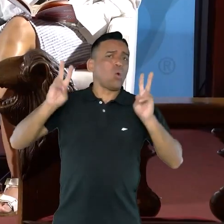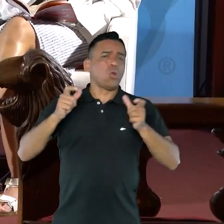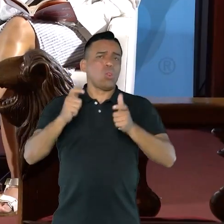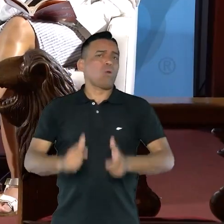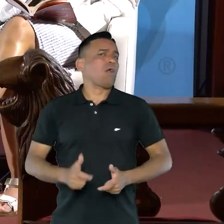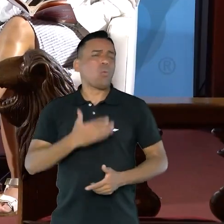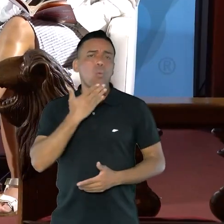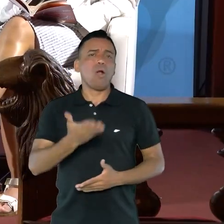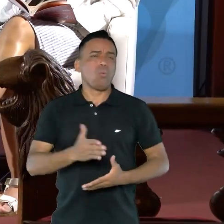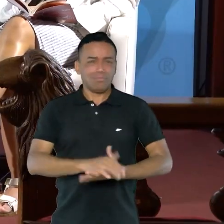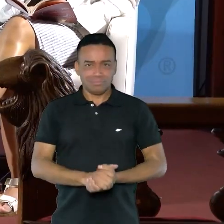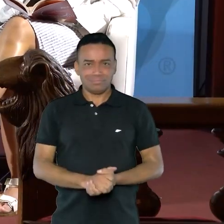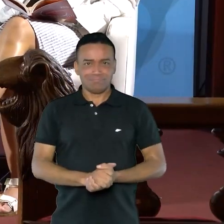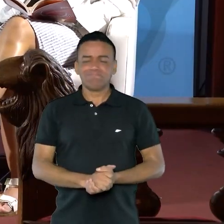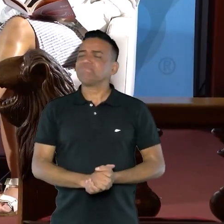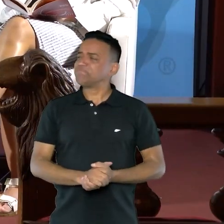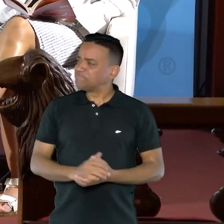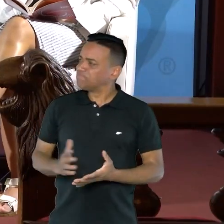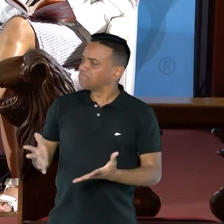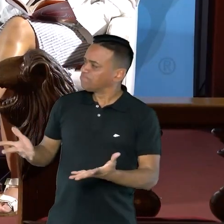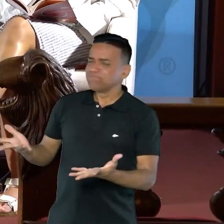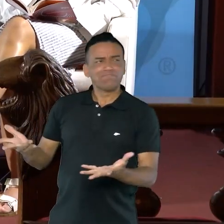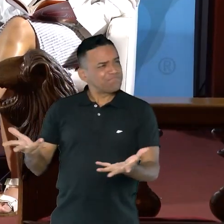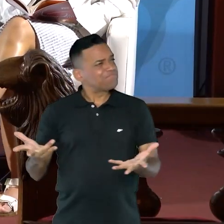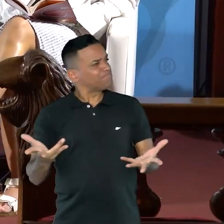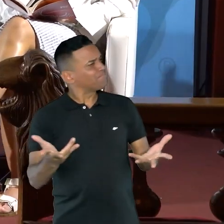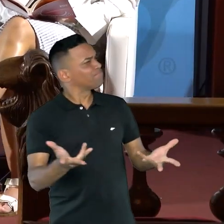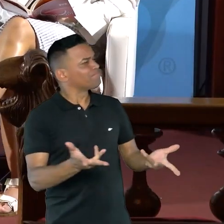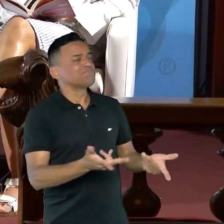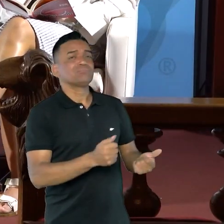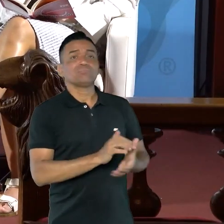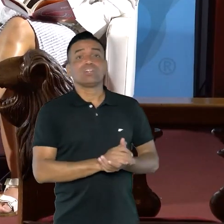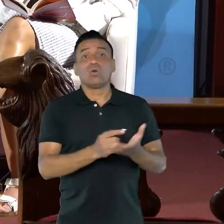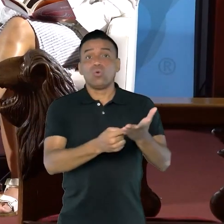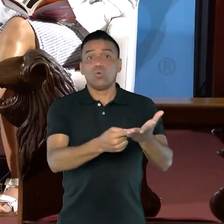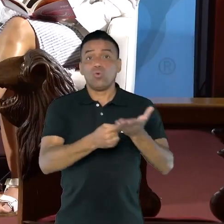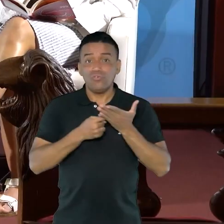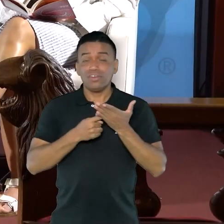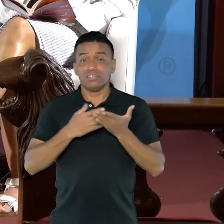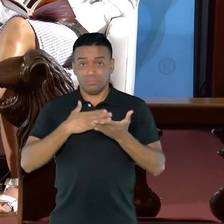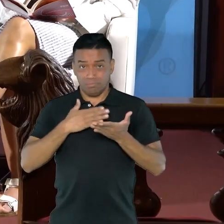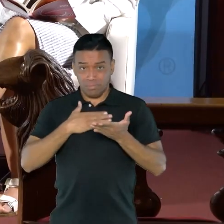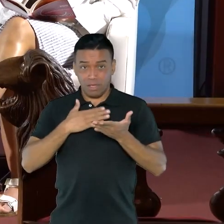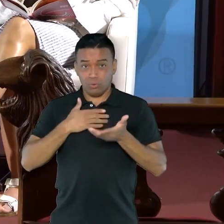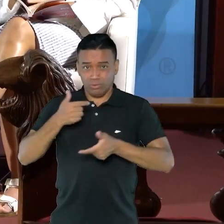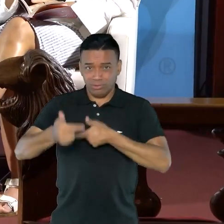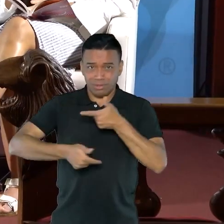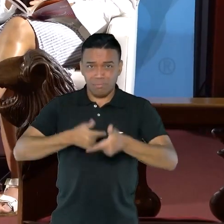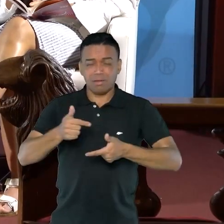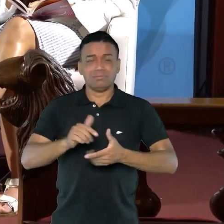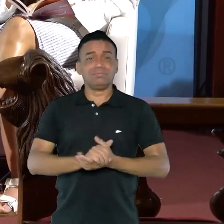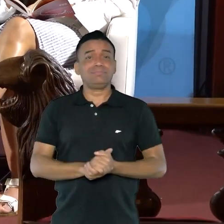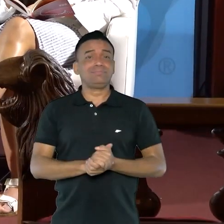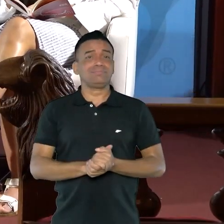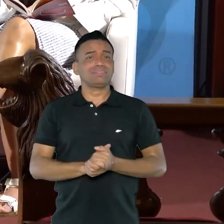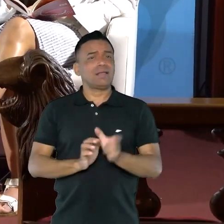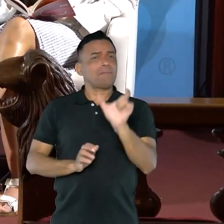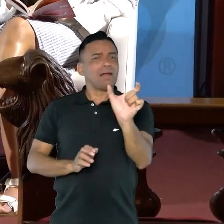Maravilha. Um dos convites do meu trabalho é para que a gente abra essas